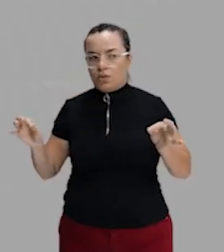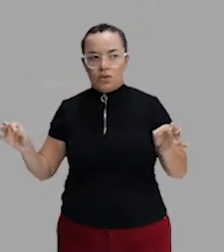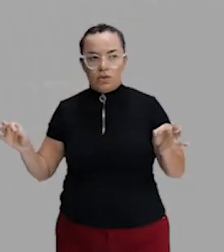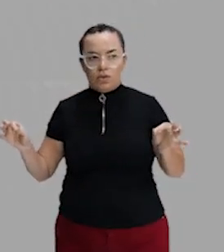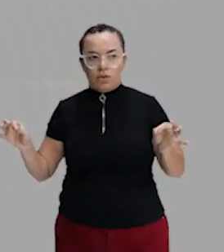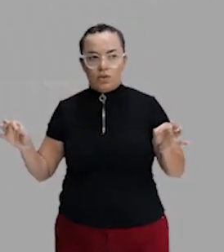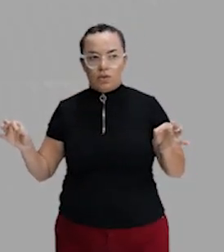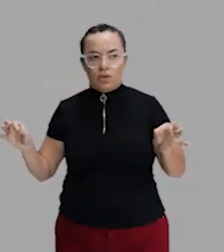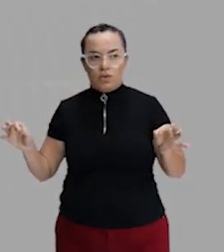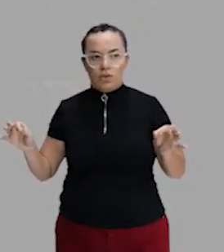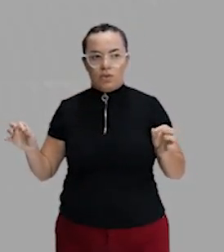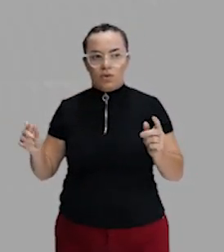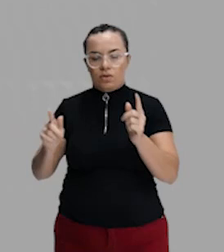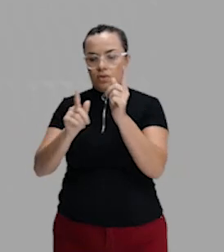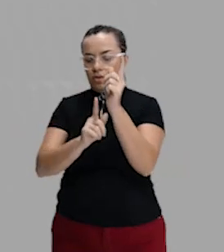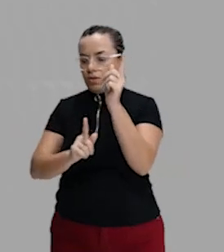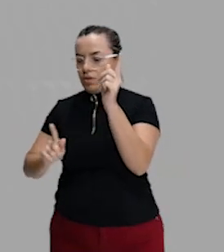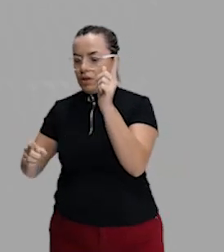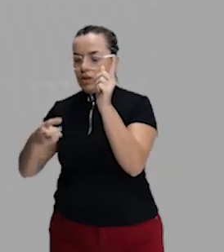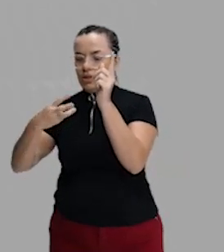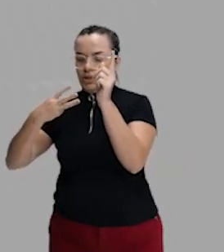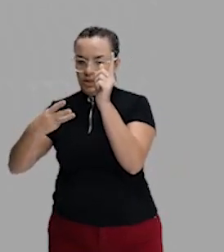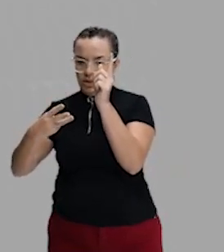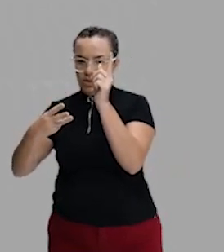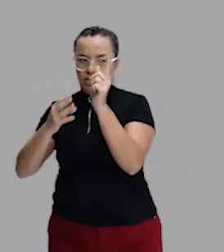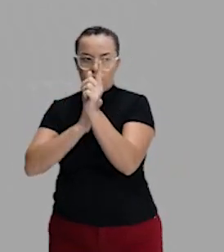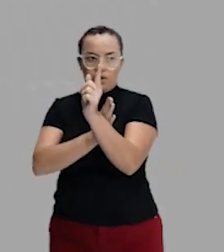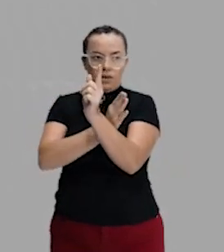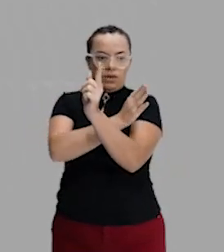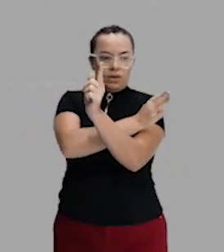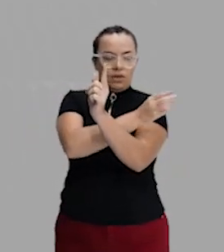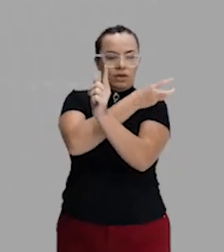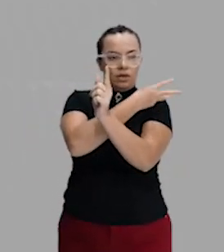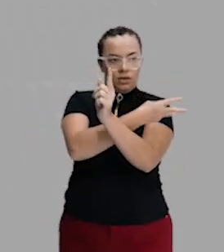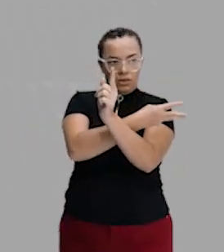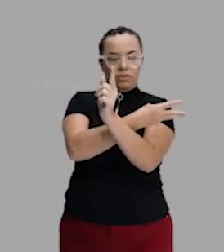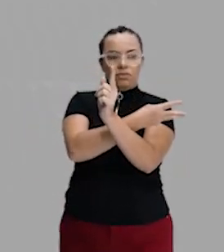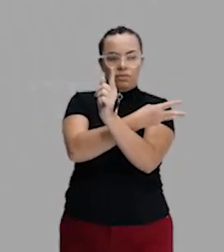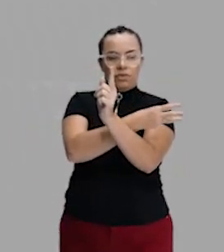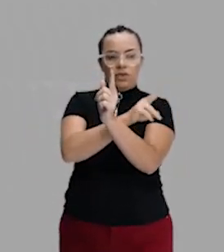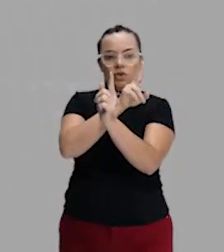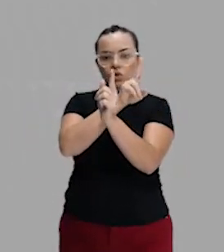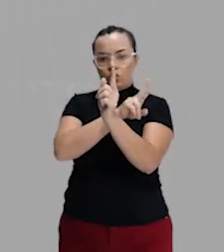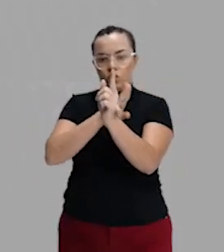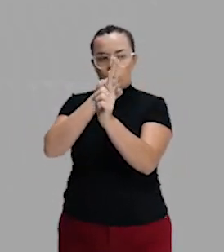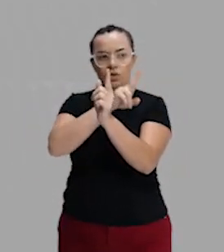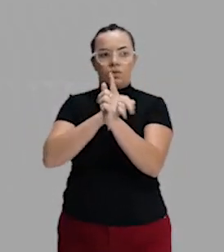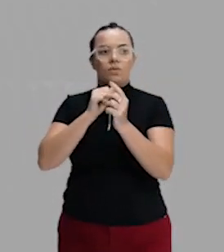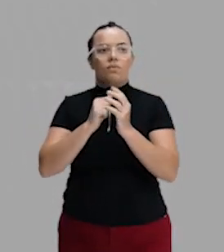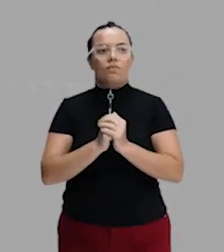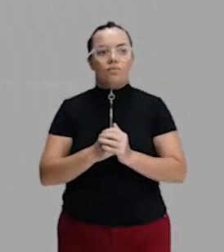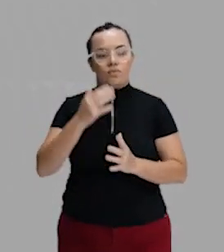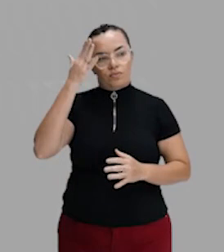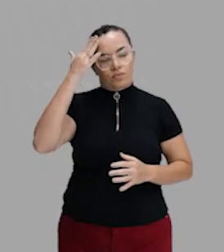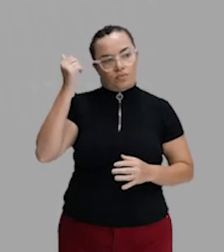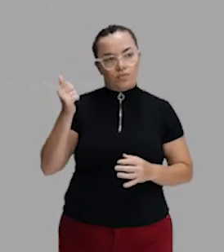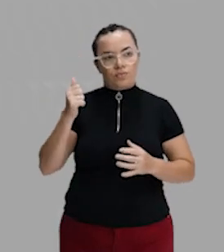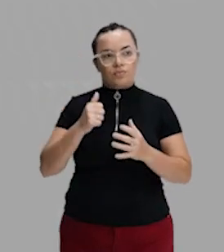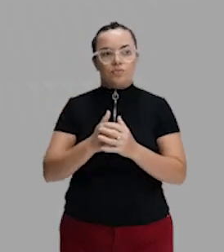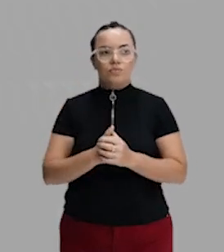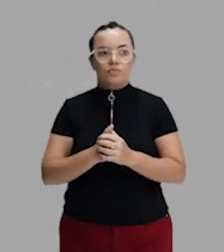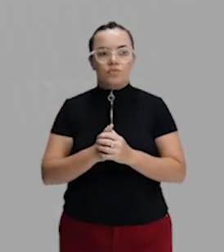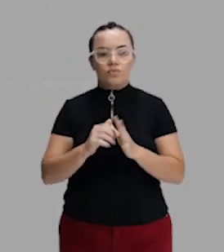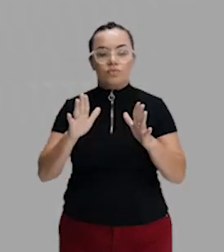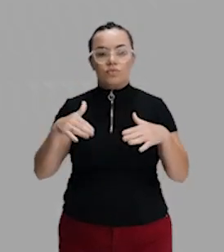unidades para cá e 3 unidades para lá. Tá? Então, você consegue saber que a reta diretriz vai